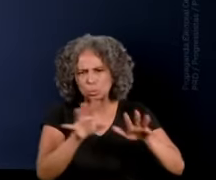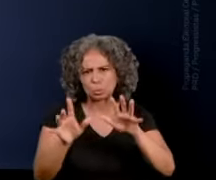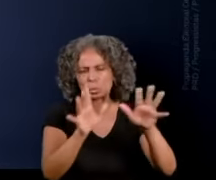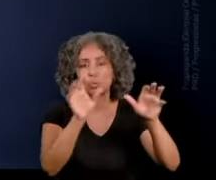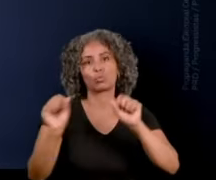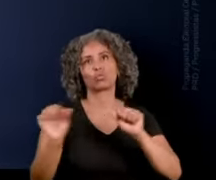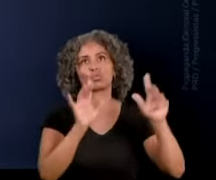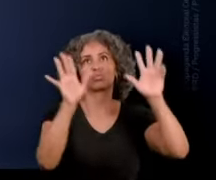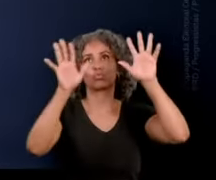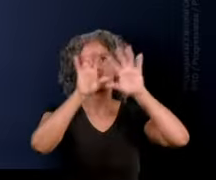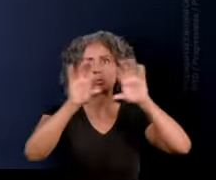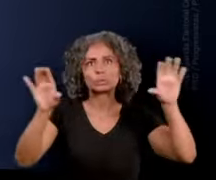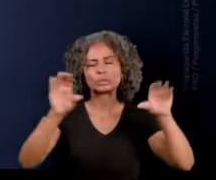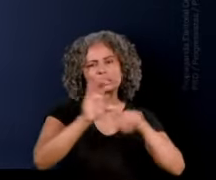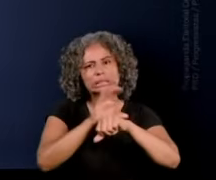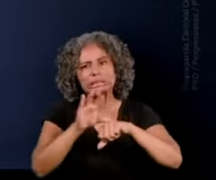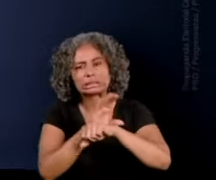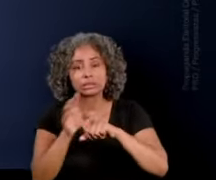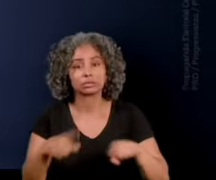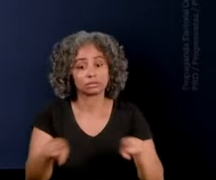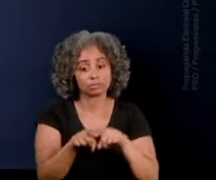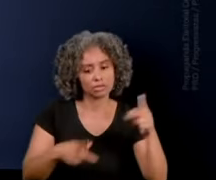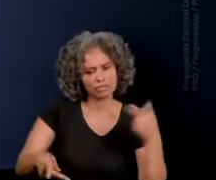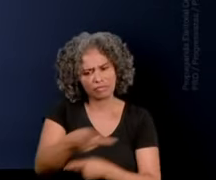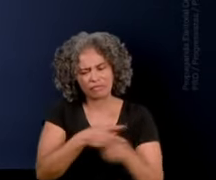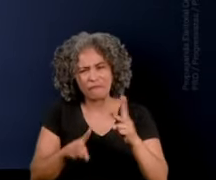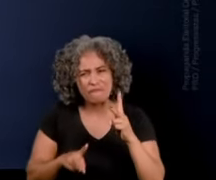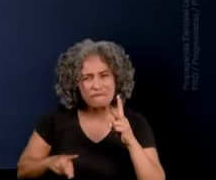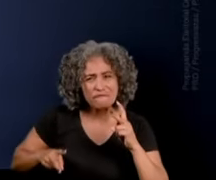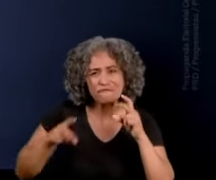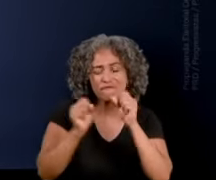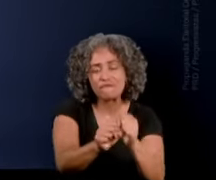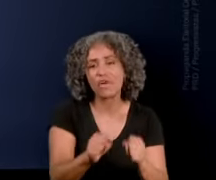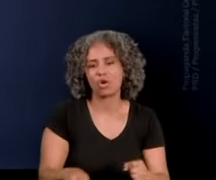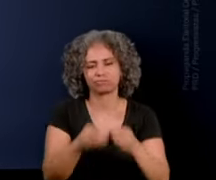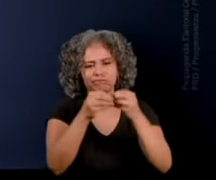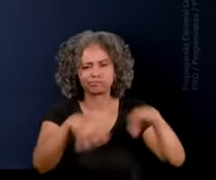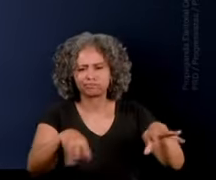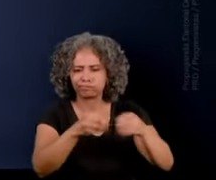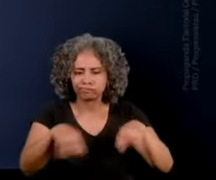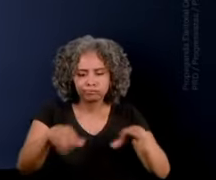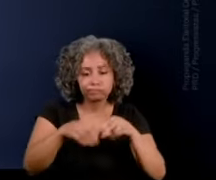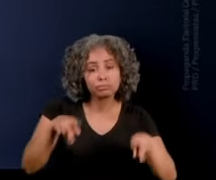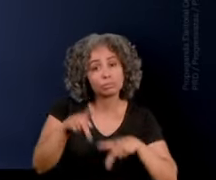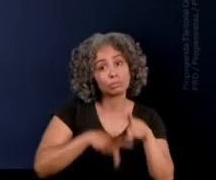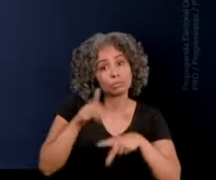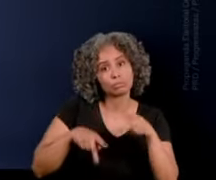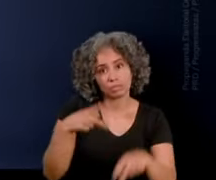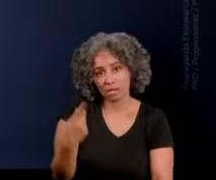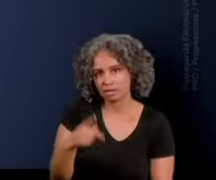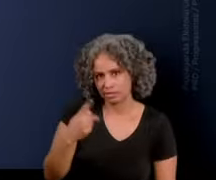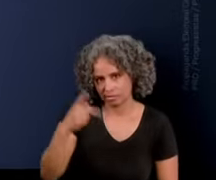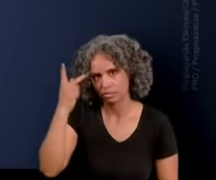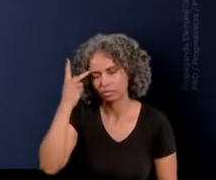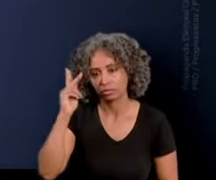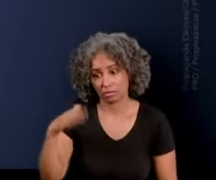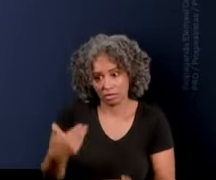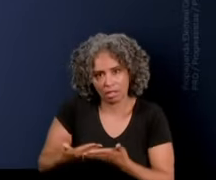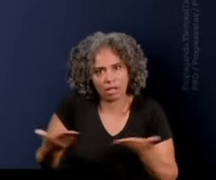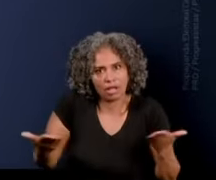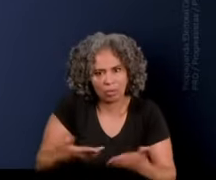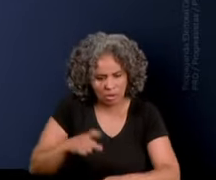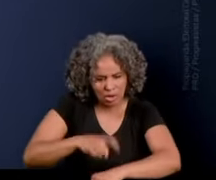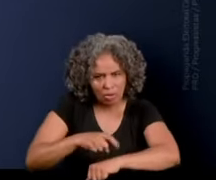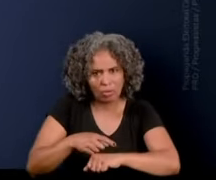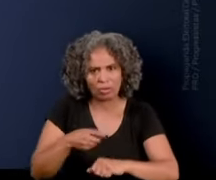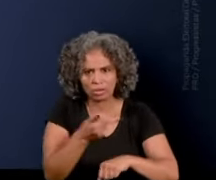e agora esses ventos muito fortes que causaram estragos e afetaram a população aqui em São Paulo. Agora não é